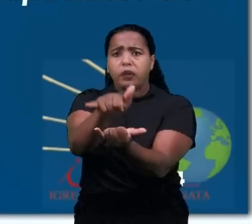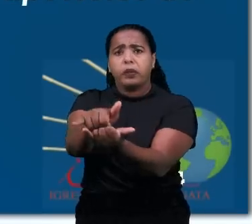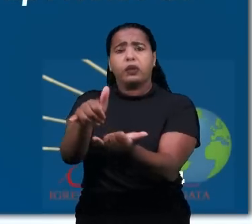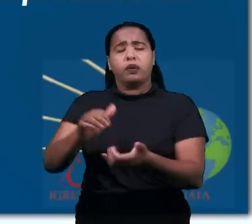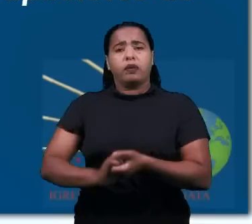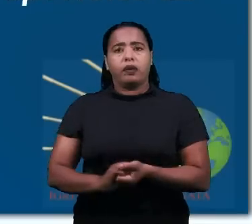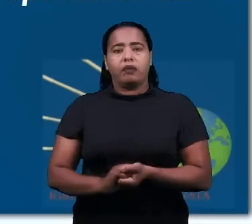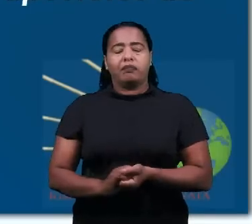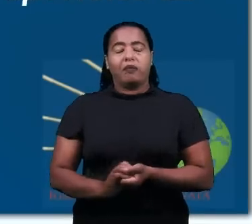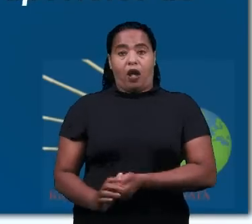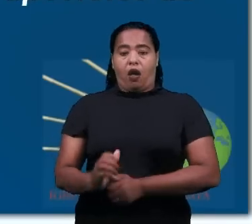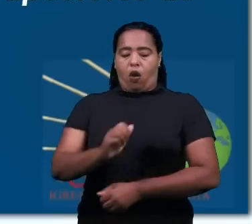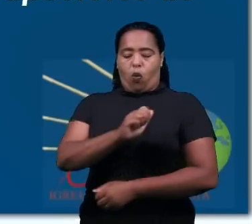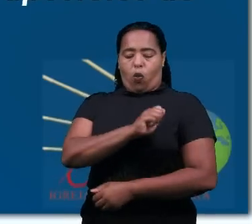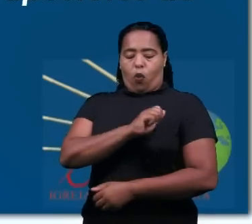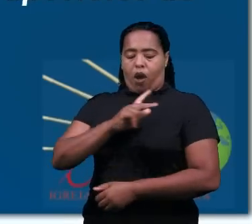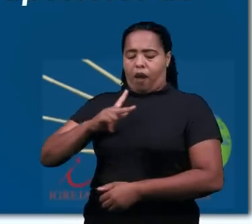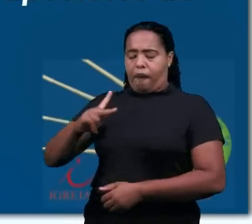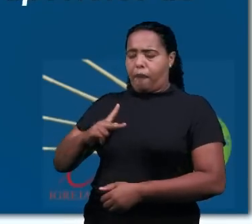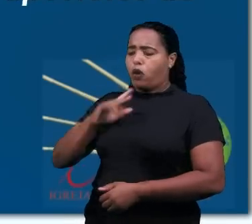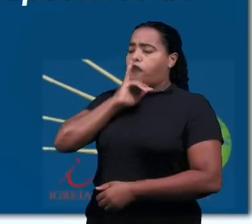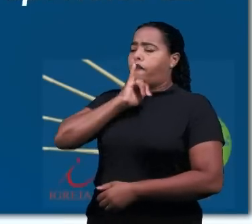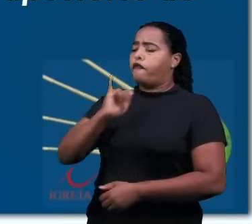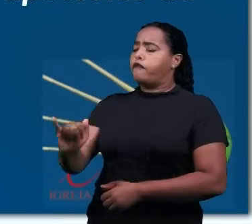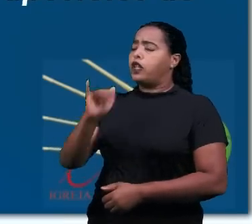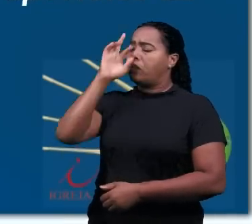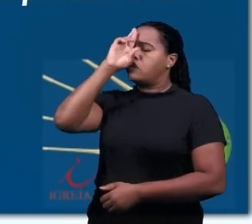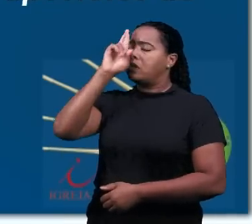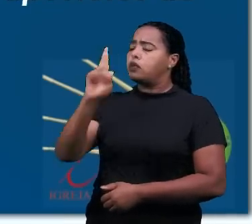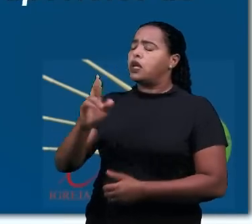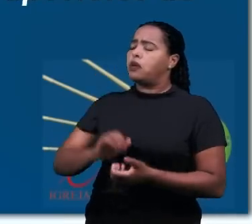os apóstolos ao Senhor,